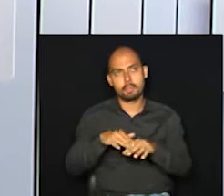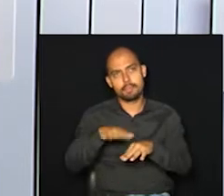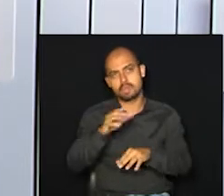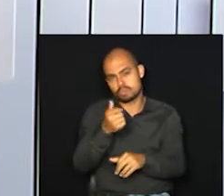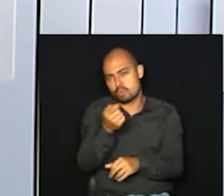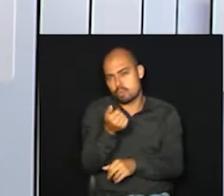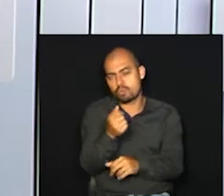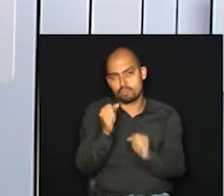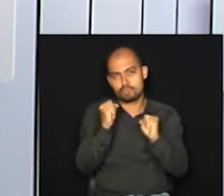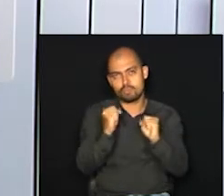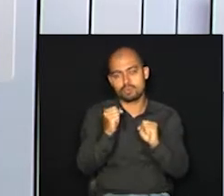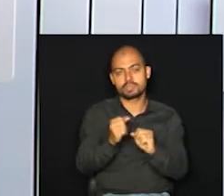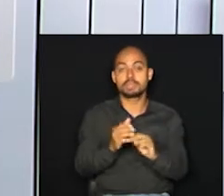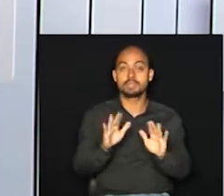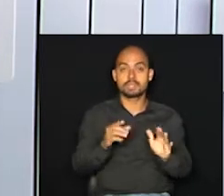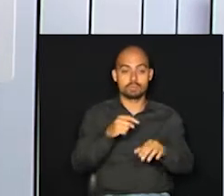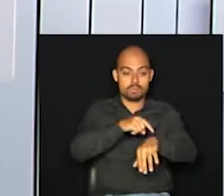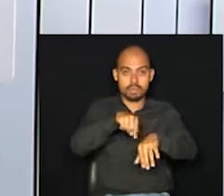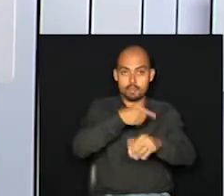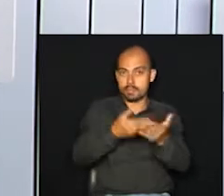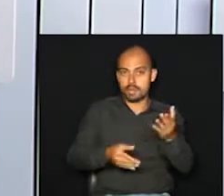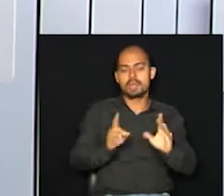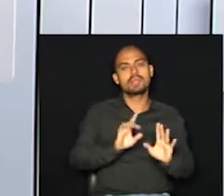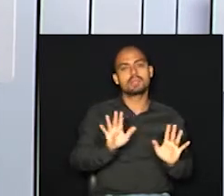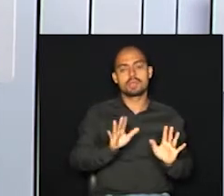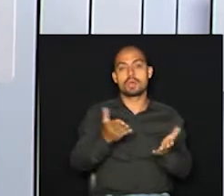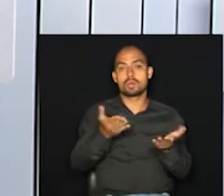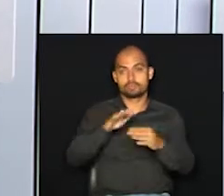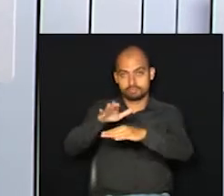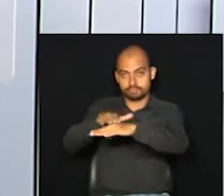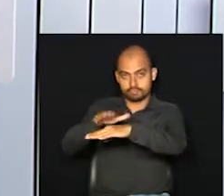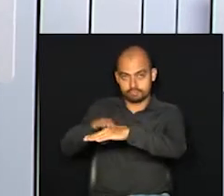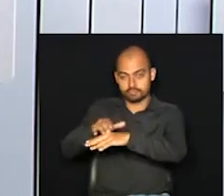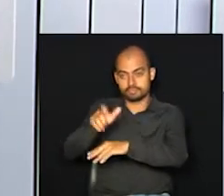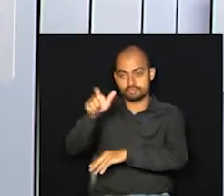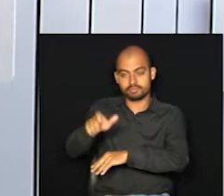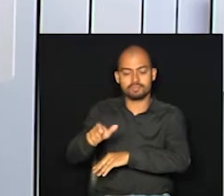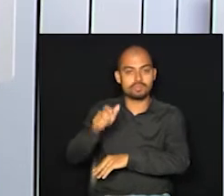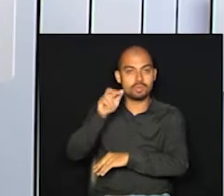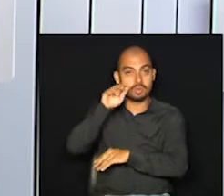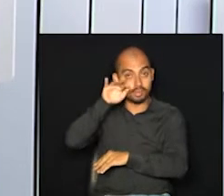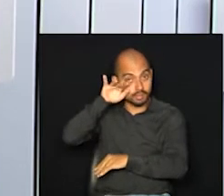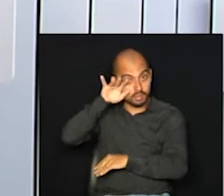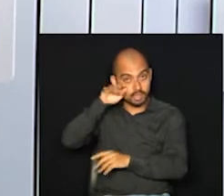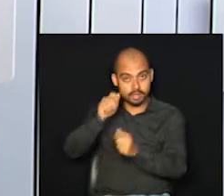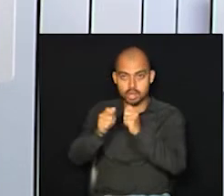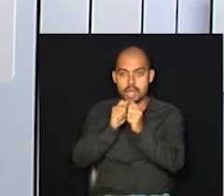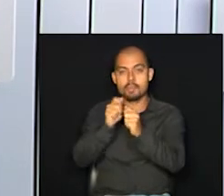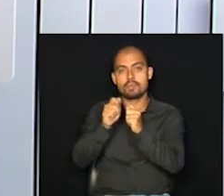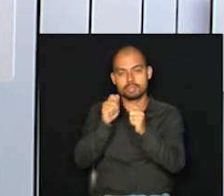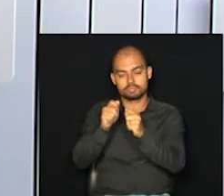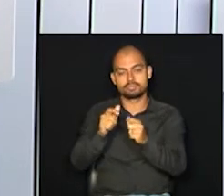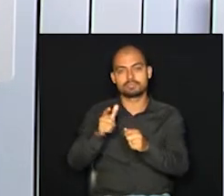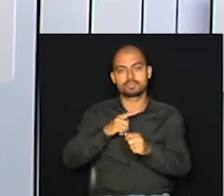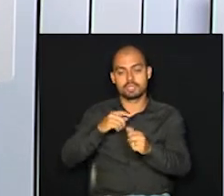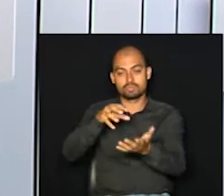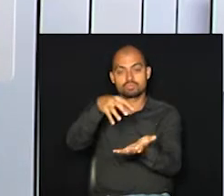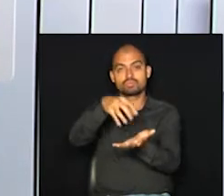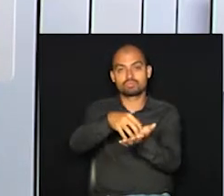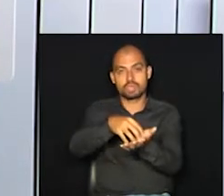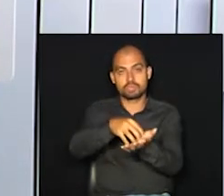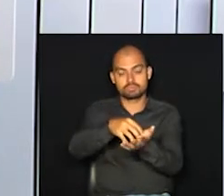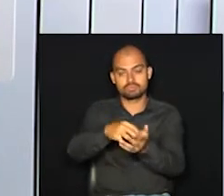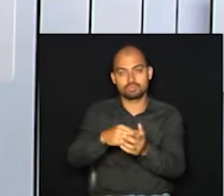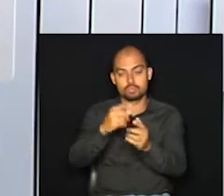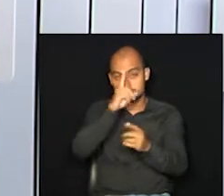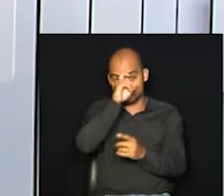Bom, sem perder tempo, então, eu vou acionar o nosso repórter, o André Aranha, que está no Centro de Oncologia Campinas e vai